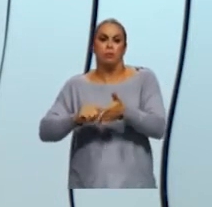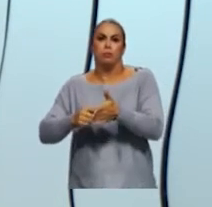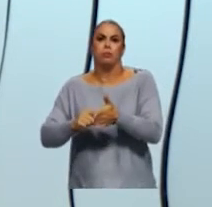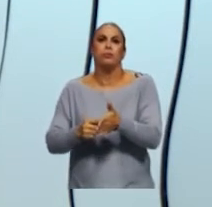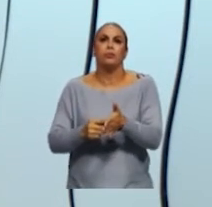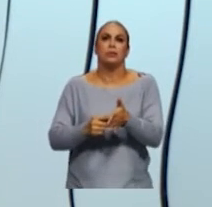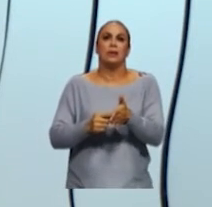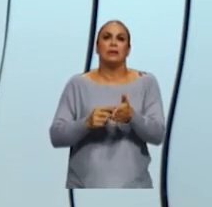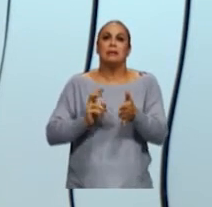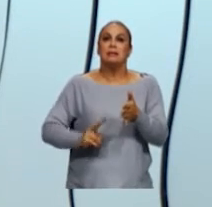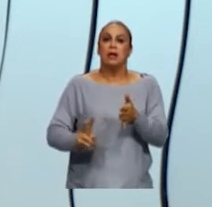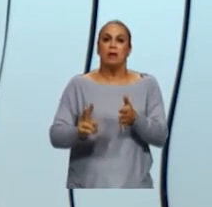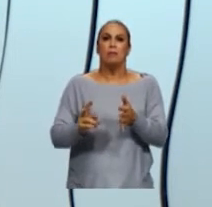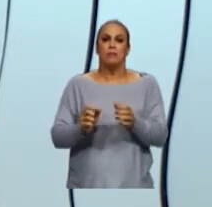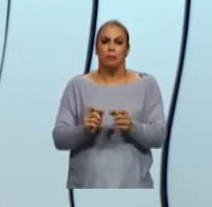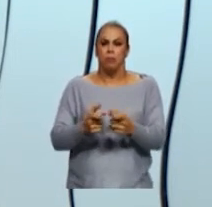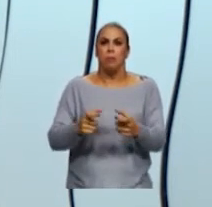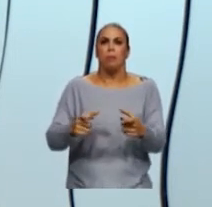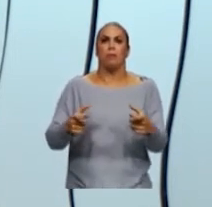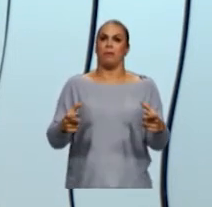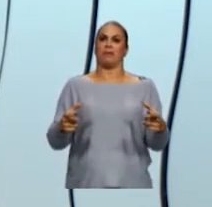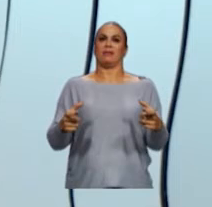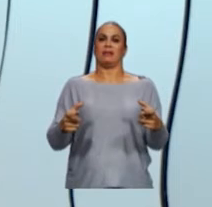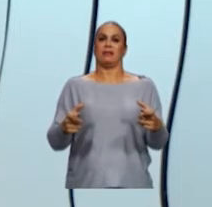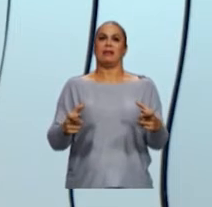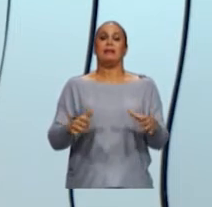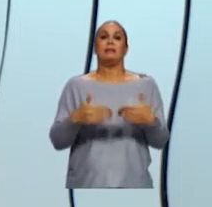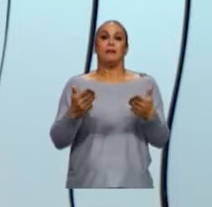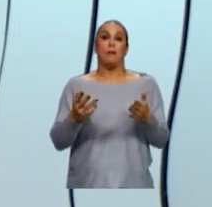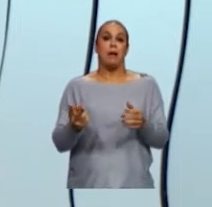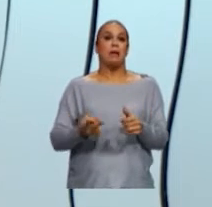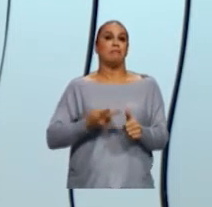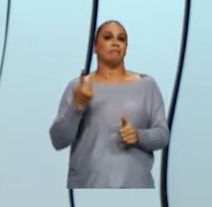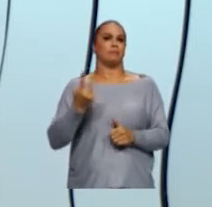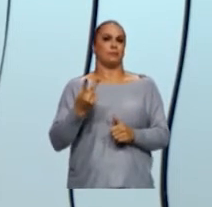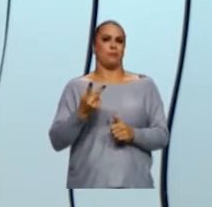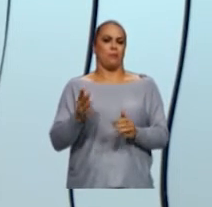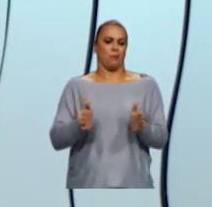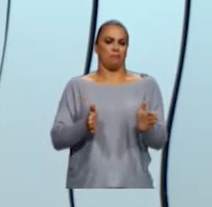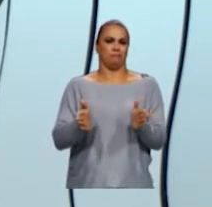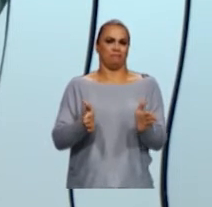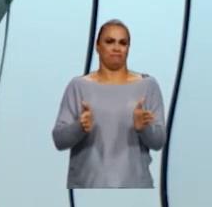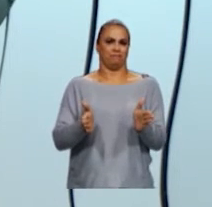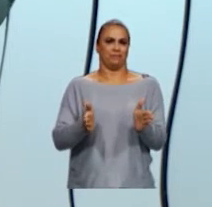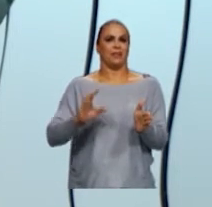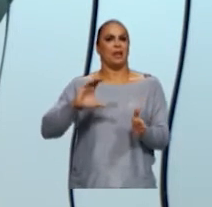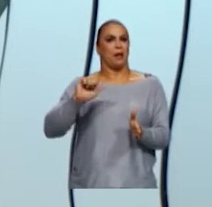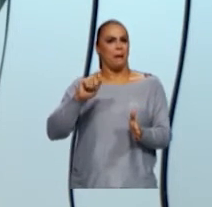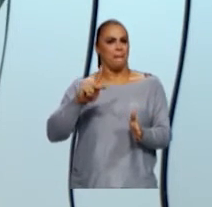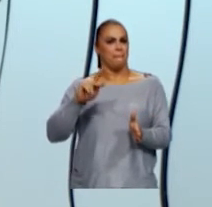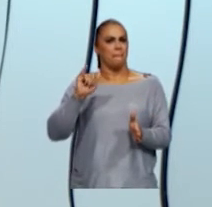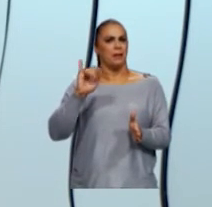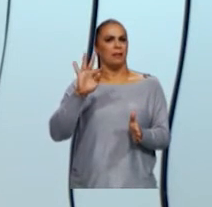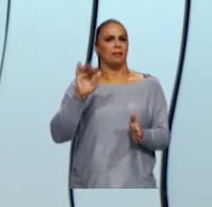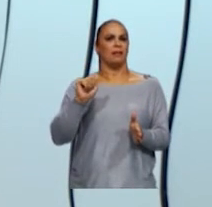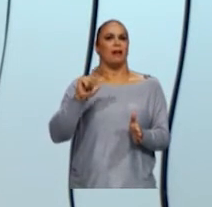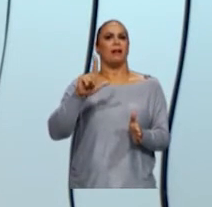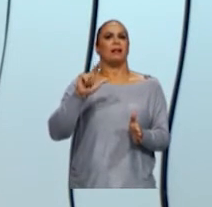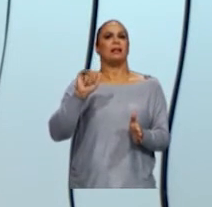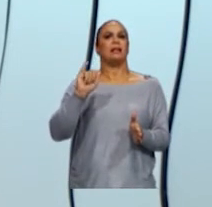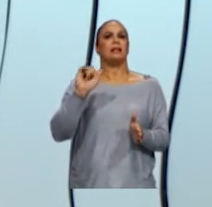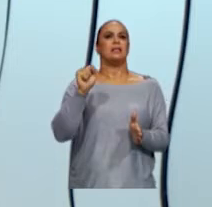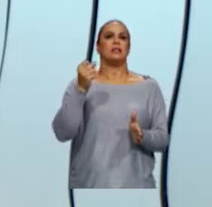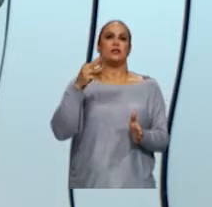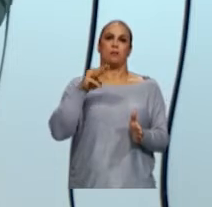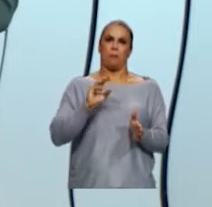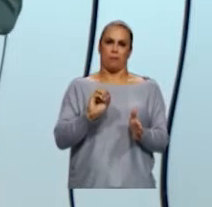sendo intensificado. Então, estamos aqui numa segunda fase do capitalismo e,